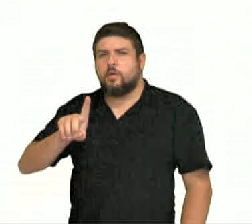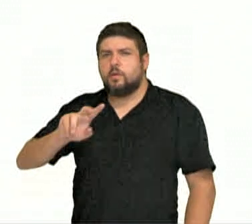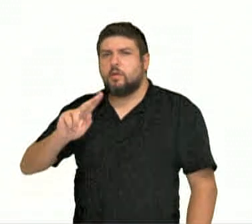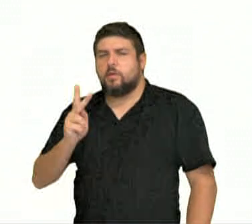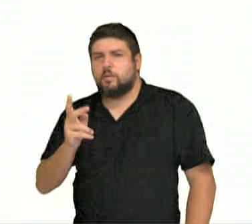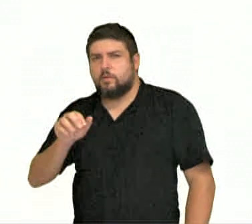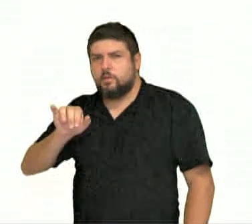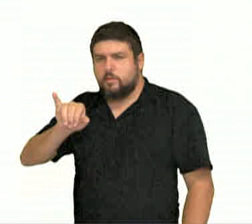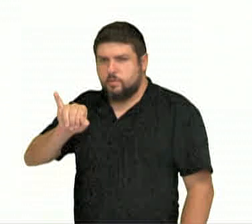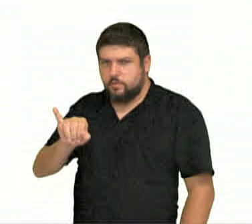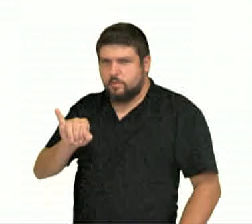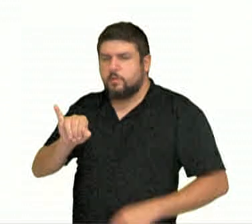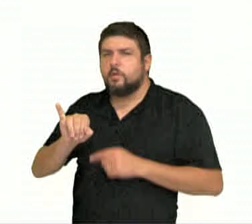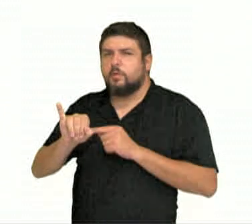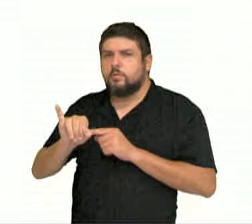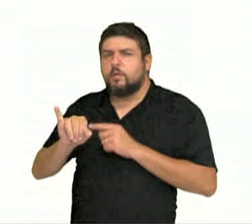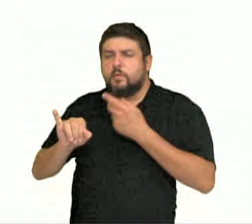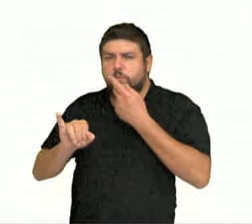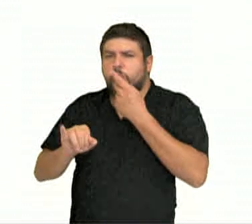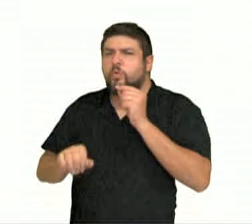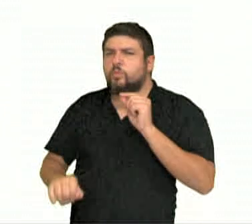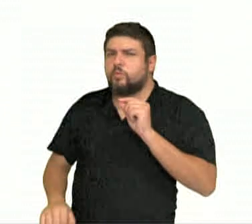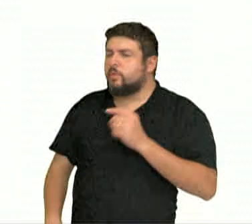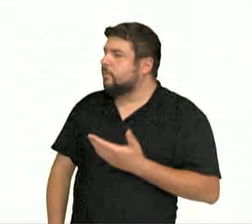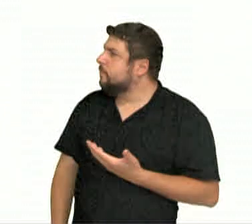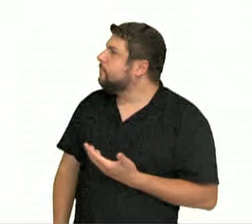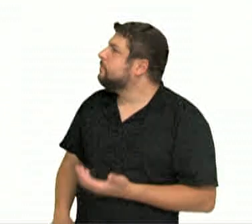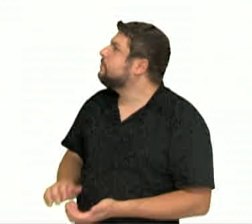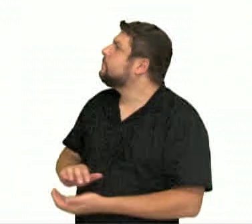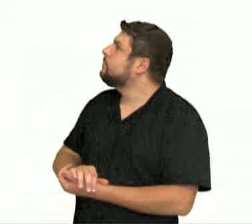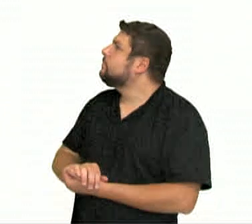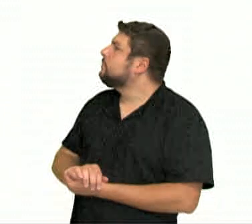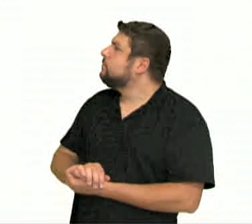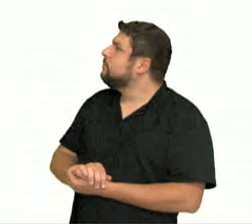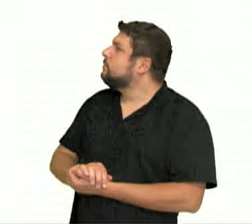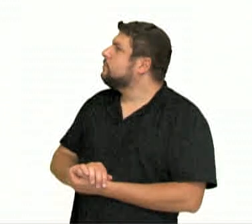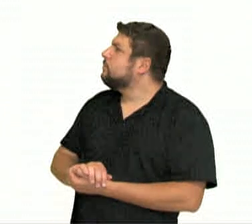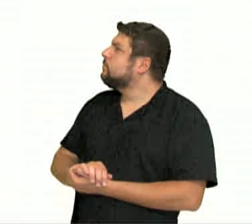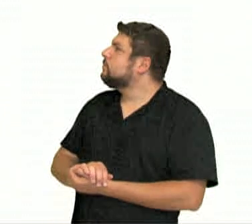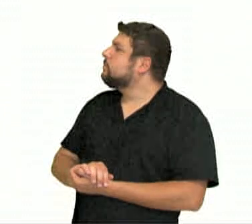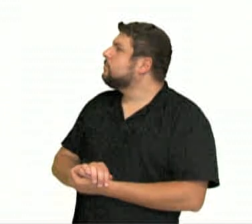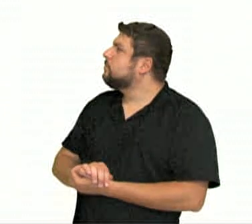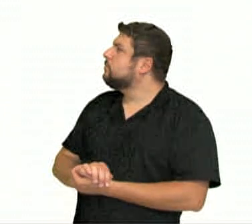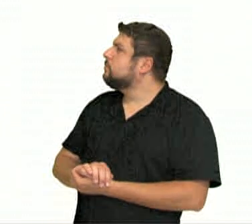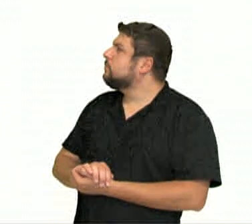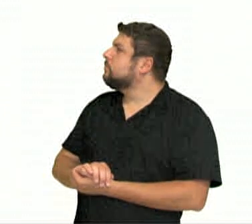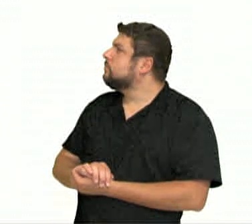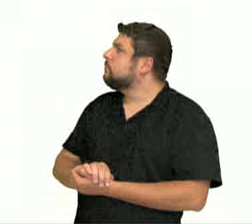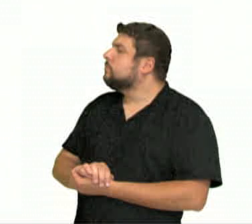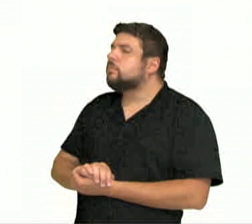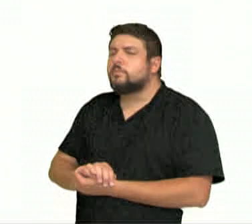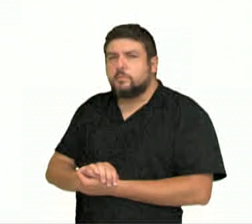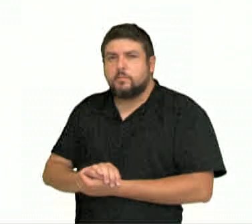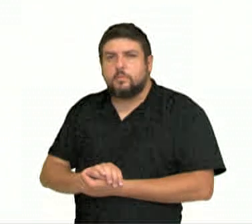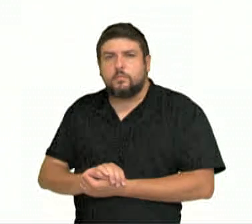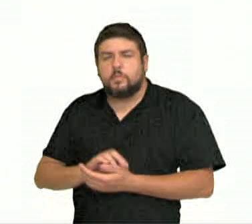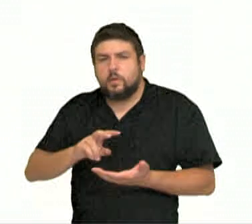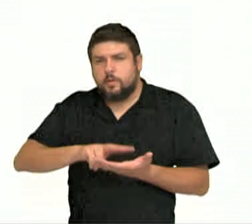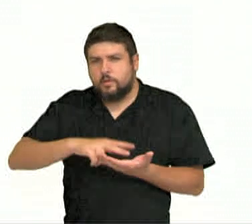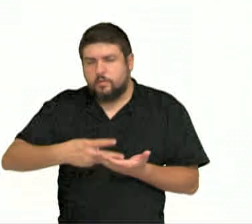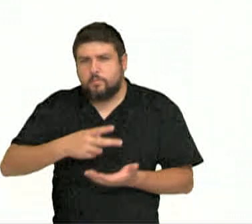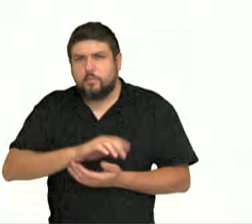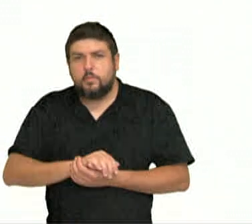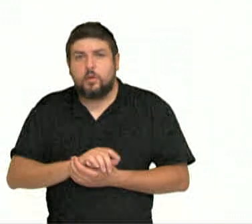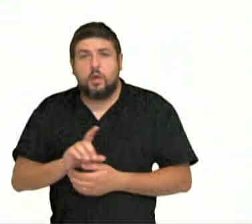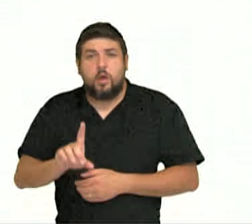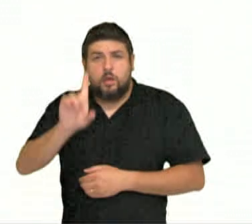no ha creado fronteiras. Mi objetivo es la amistad con el mundo inteiro. Deus não criou fronteiras.